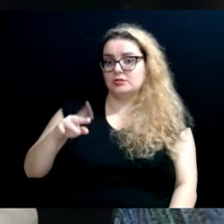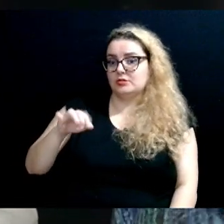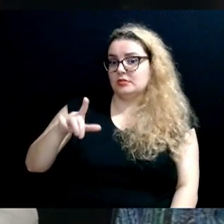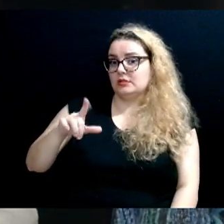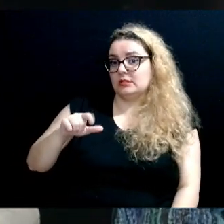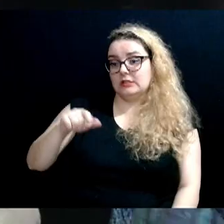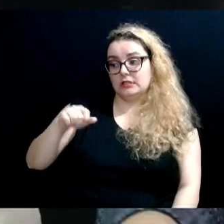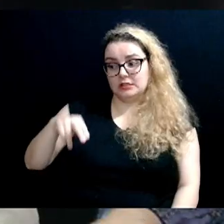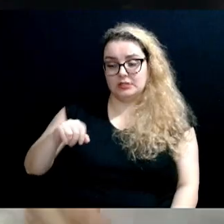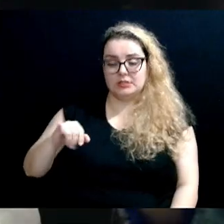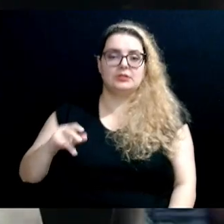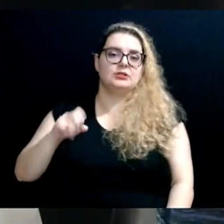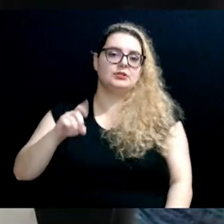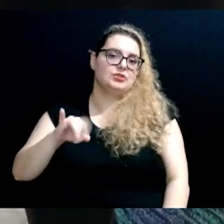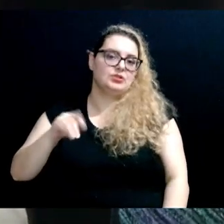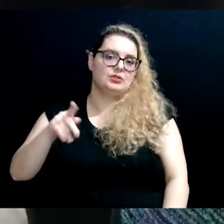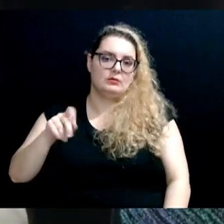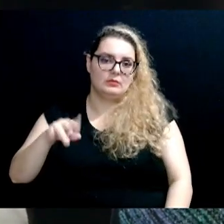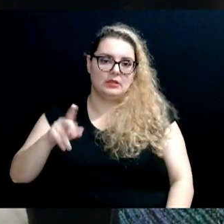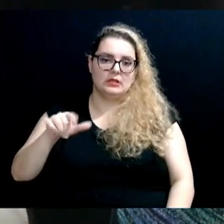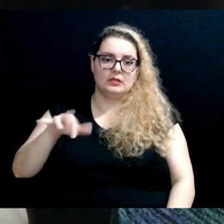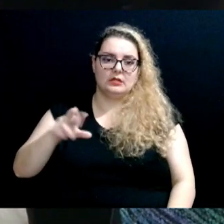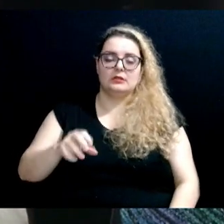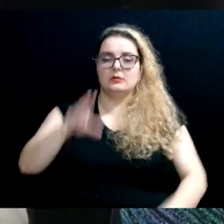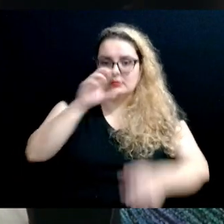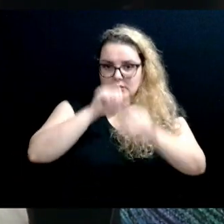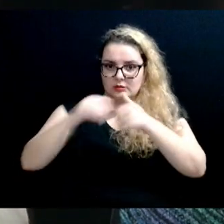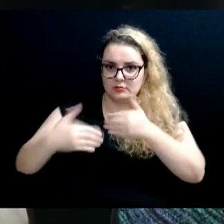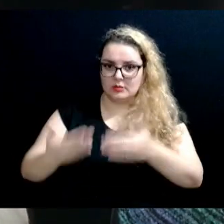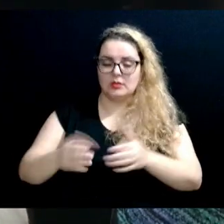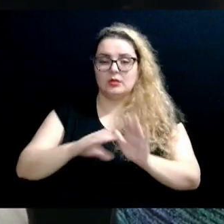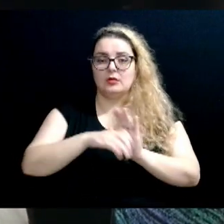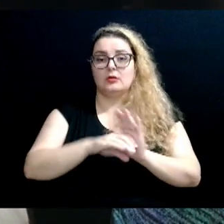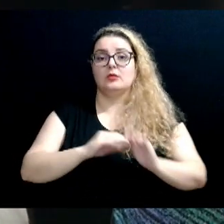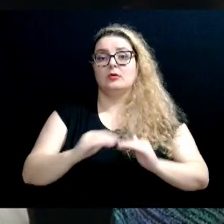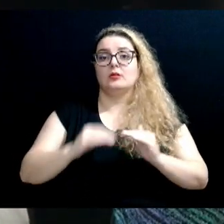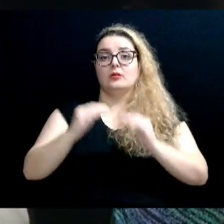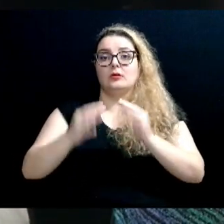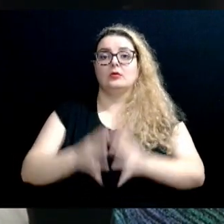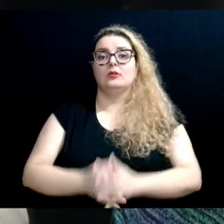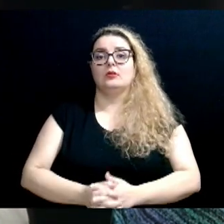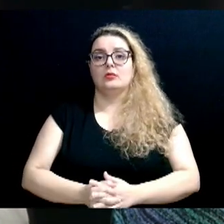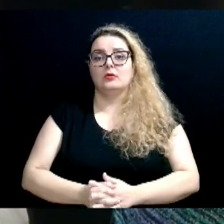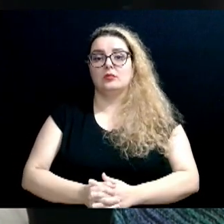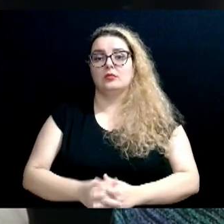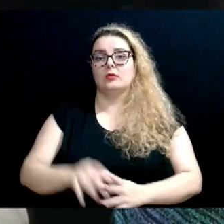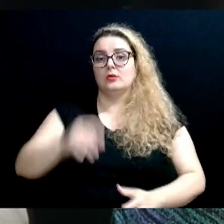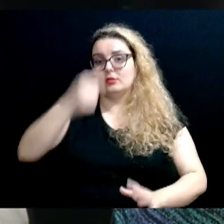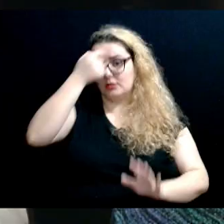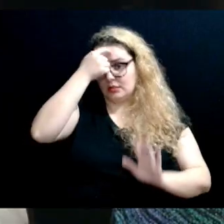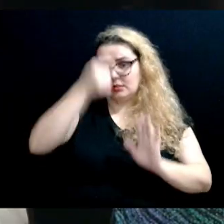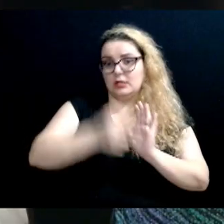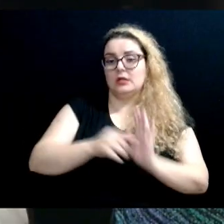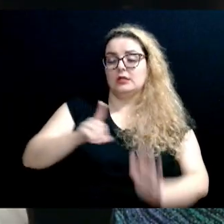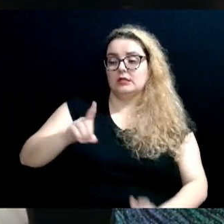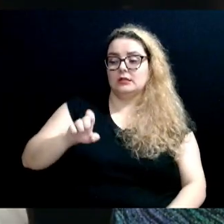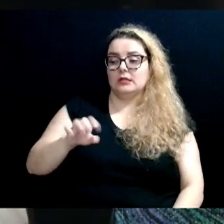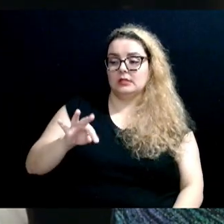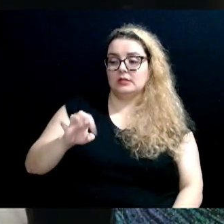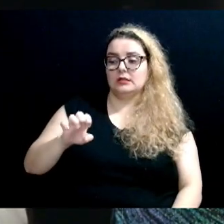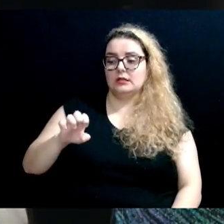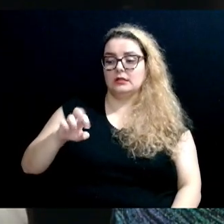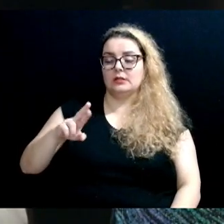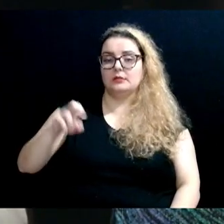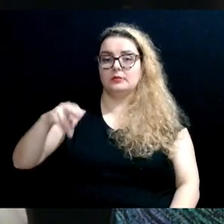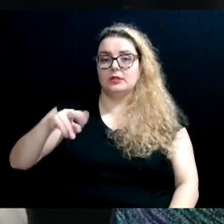de máquina, etc. Isso tem muito a ver com conceitos desenvolvidos para a IA determinística. Com a IA generativa, começou a aparecer um